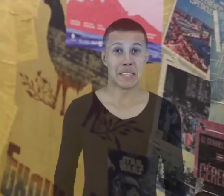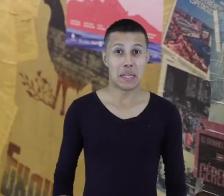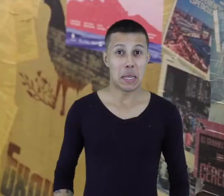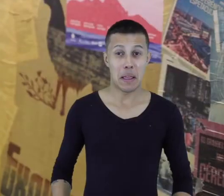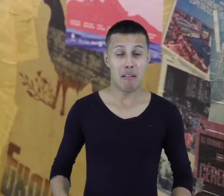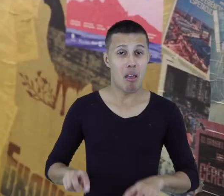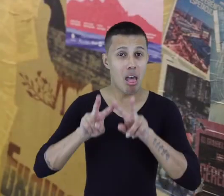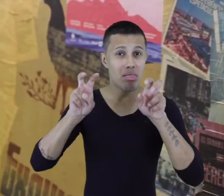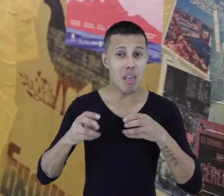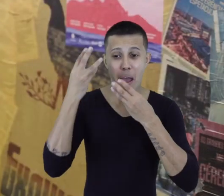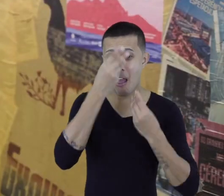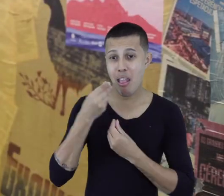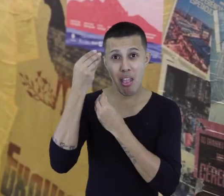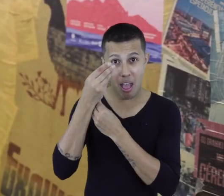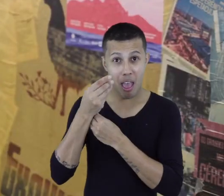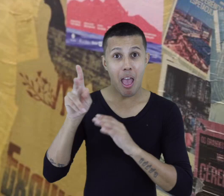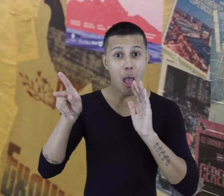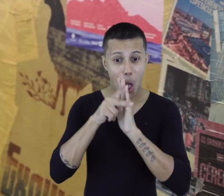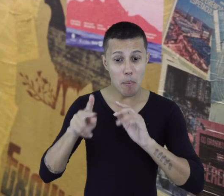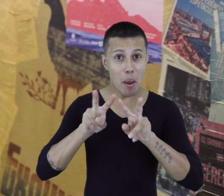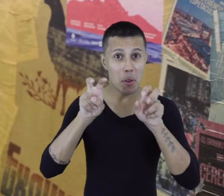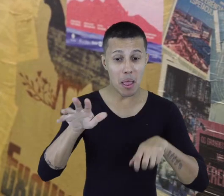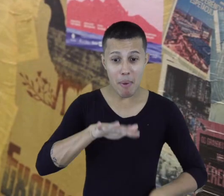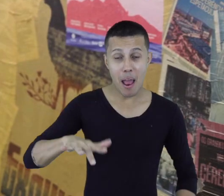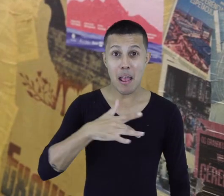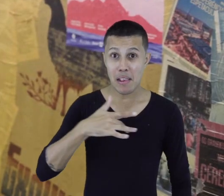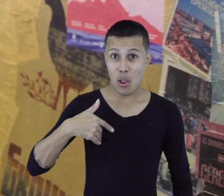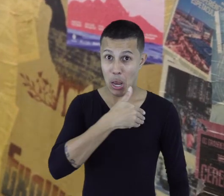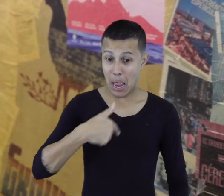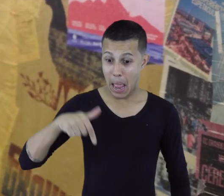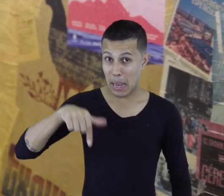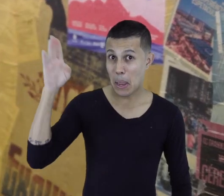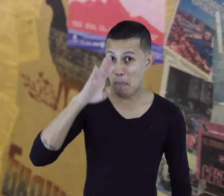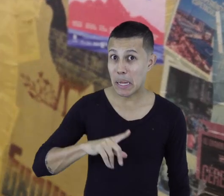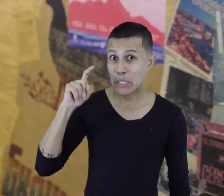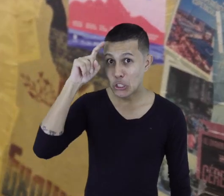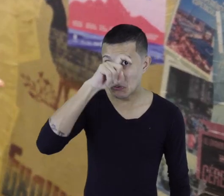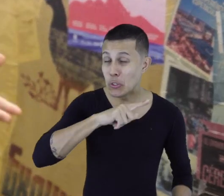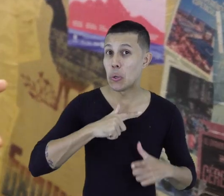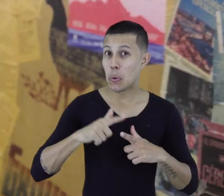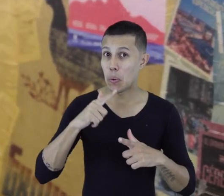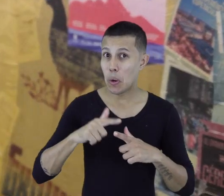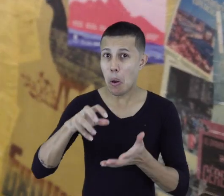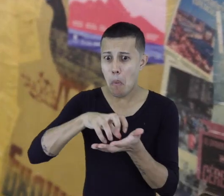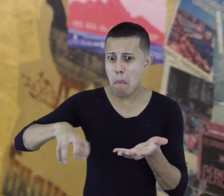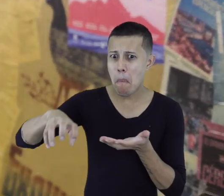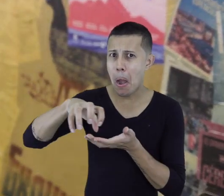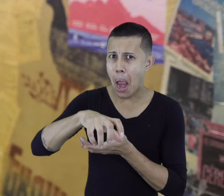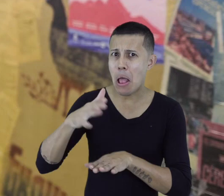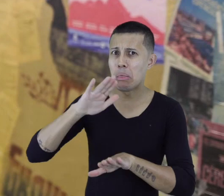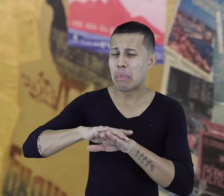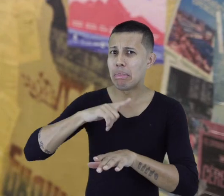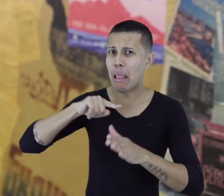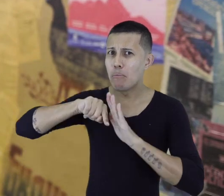Falar de sexualidade é tratar de saúde pública, mas o assunto é tabu no Brasil e esconde um mercado gigante a ser explorado, o